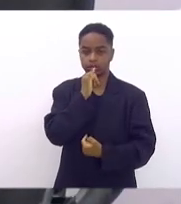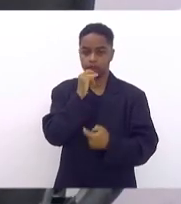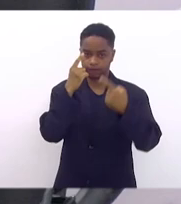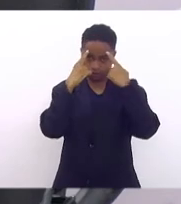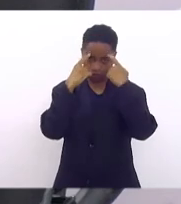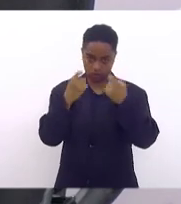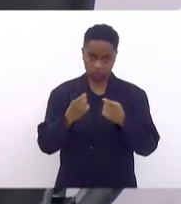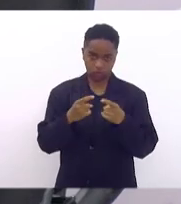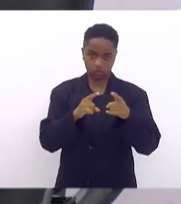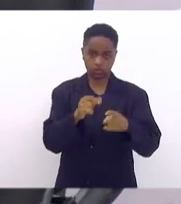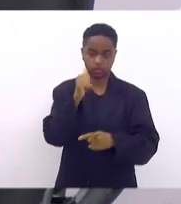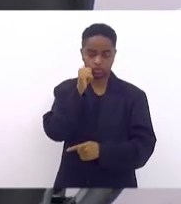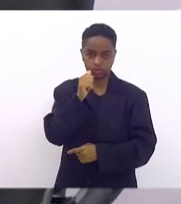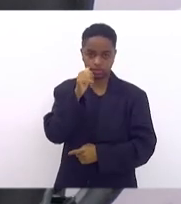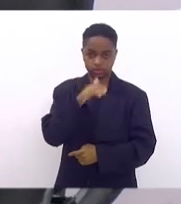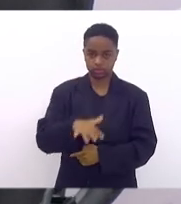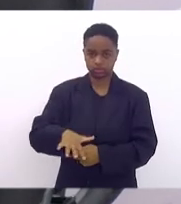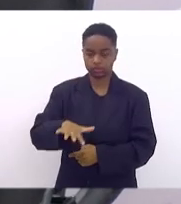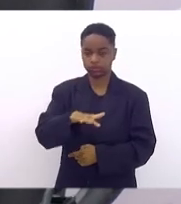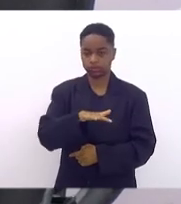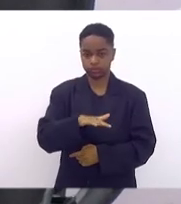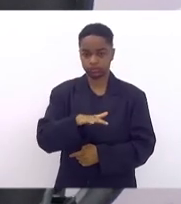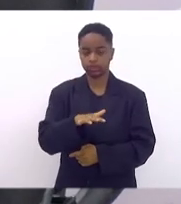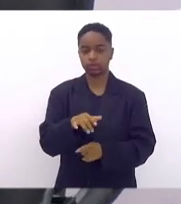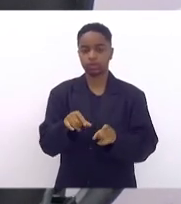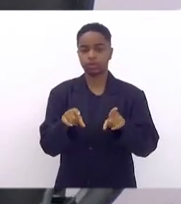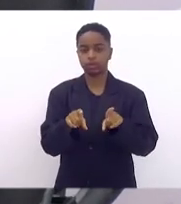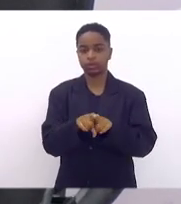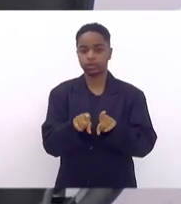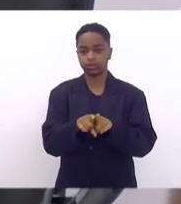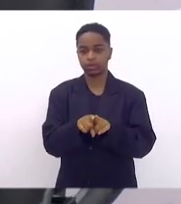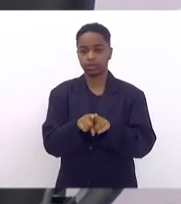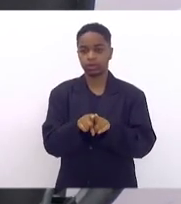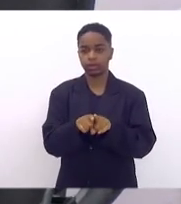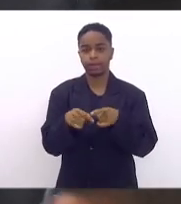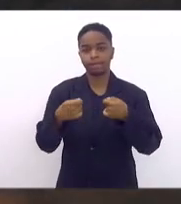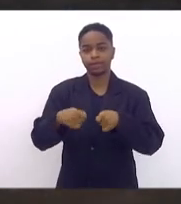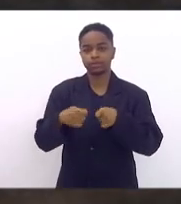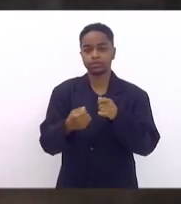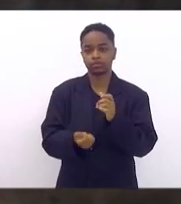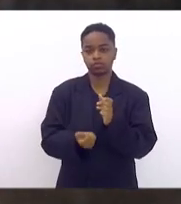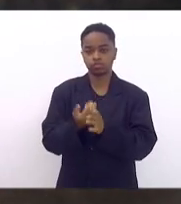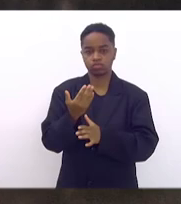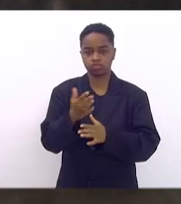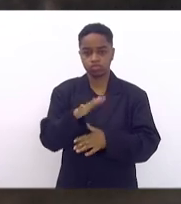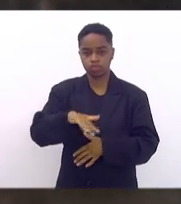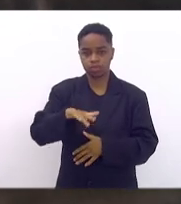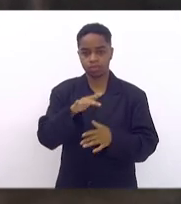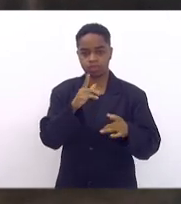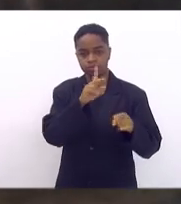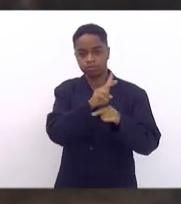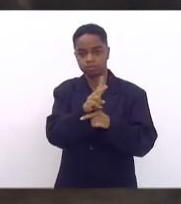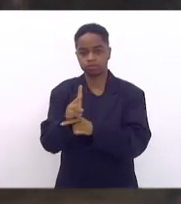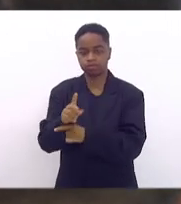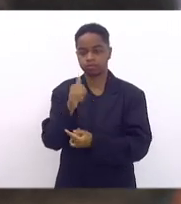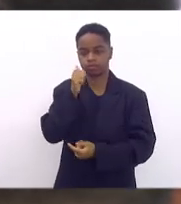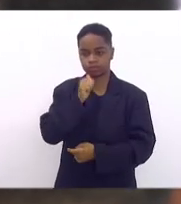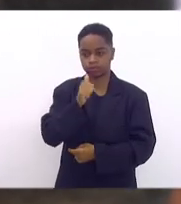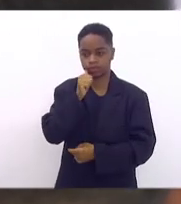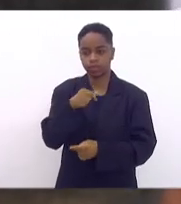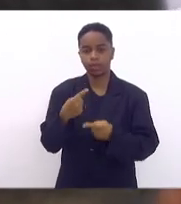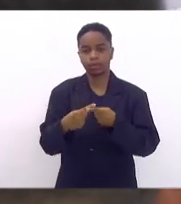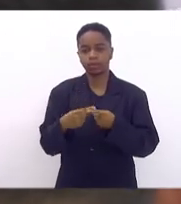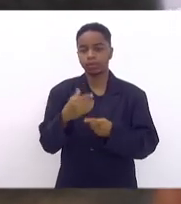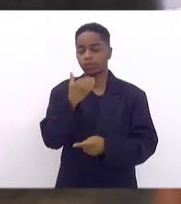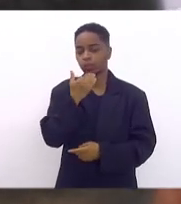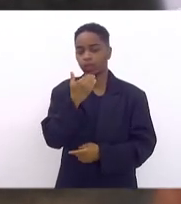mulher de um caráter genérico, ela também exige a criação de uma rede de proteção à mulher. Não